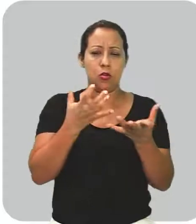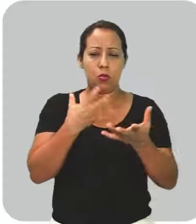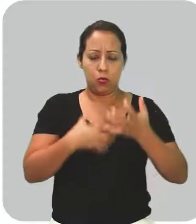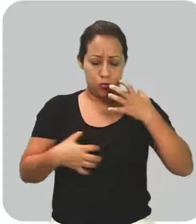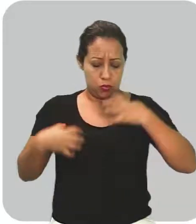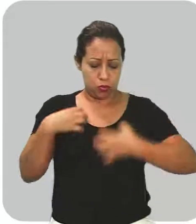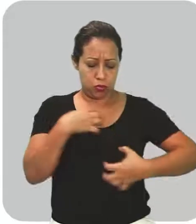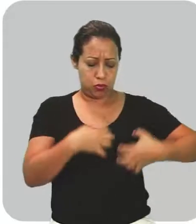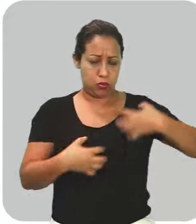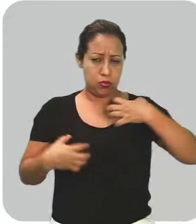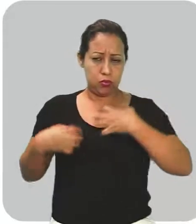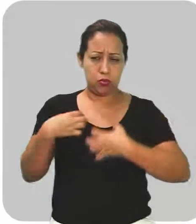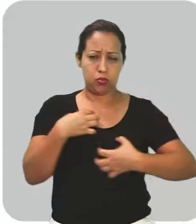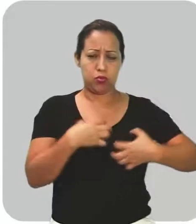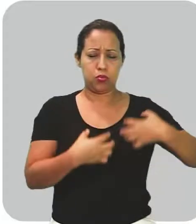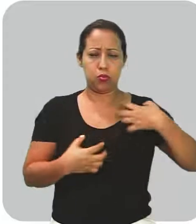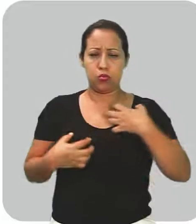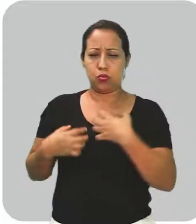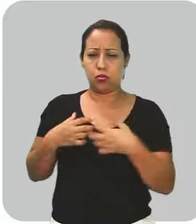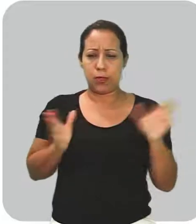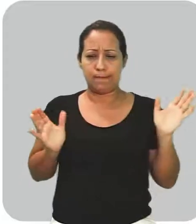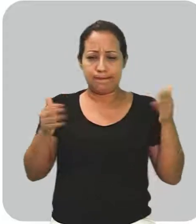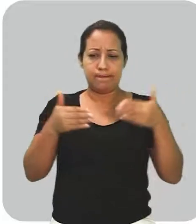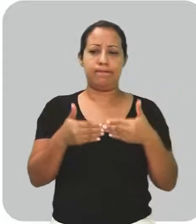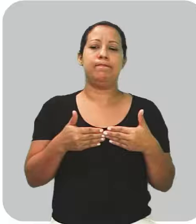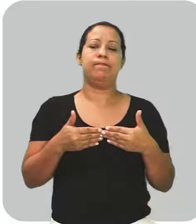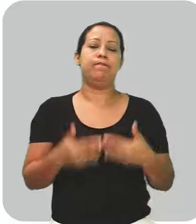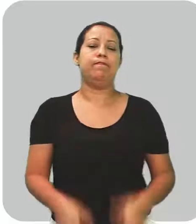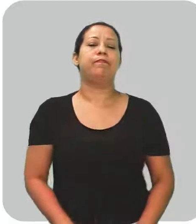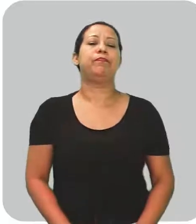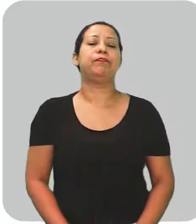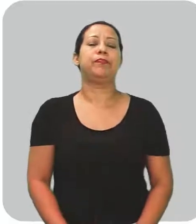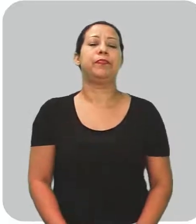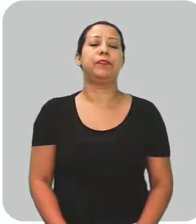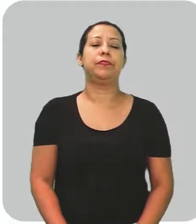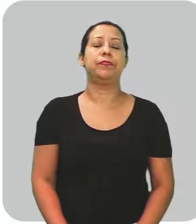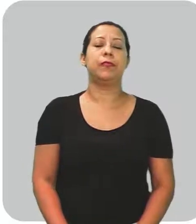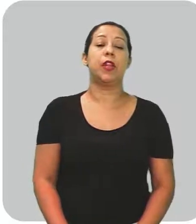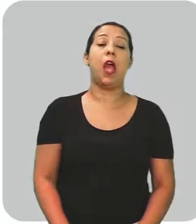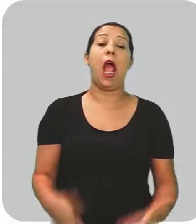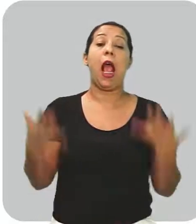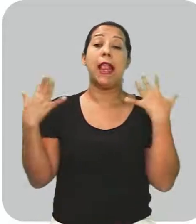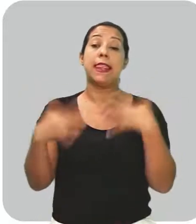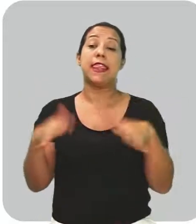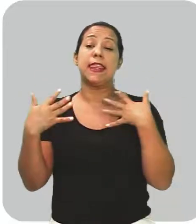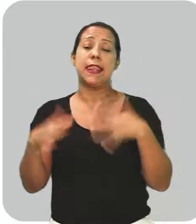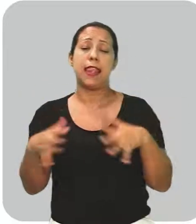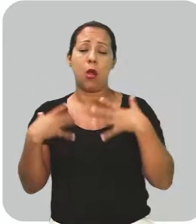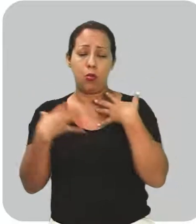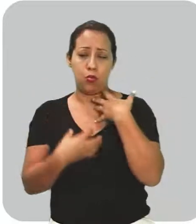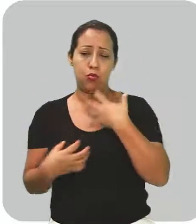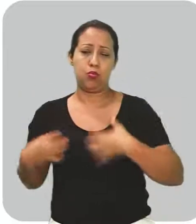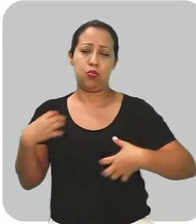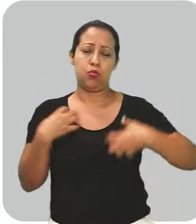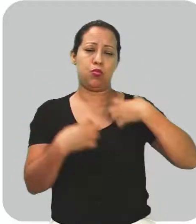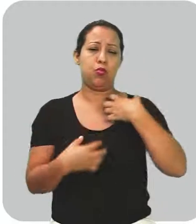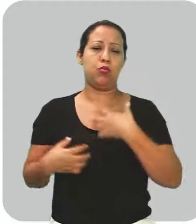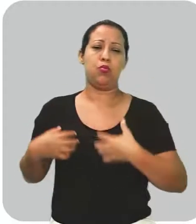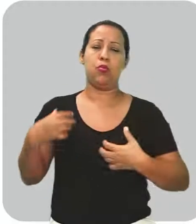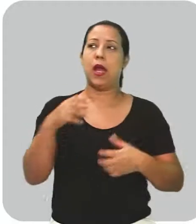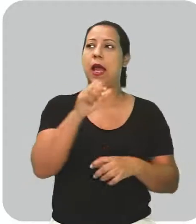Subentende-se, encontrava-se presa a uma terrível